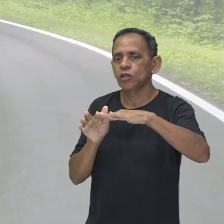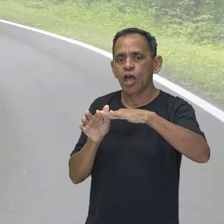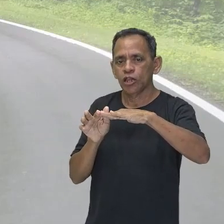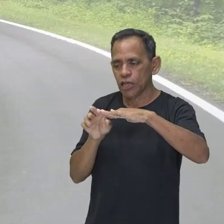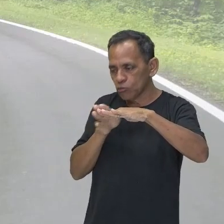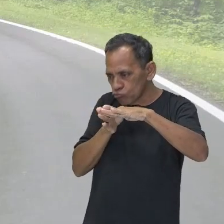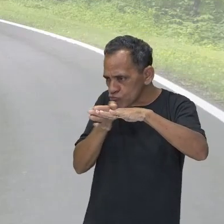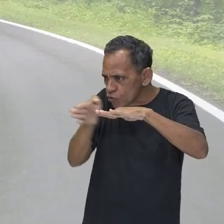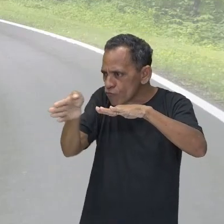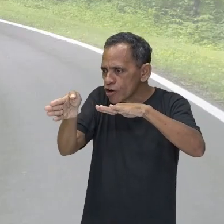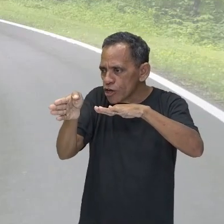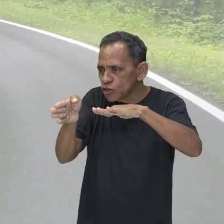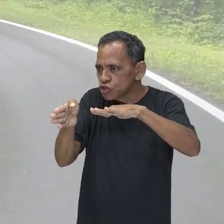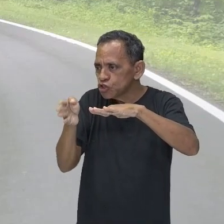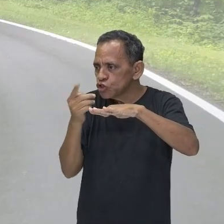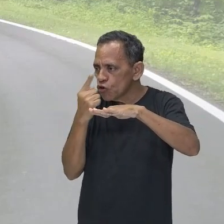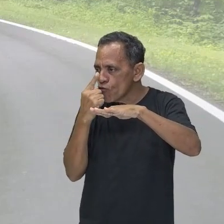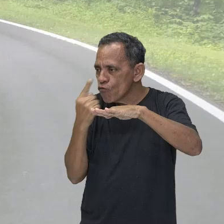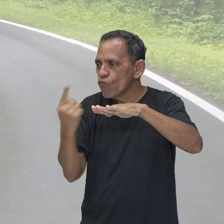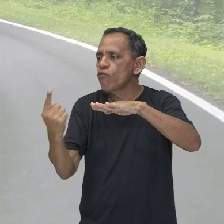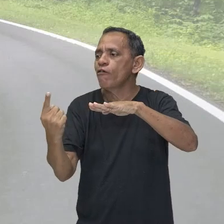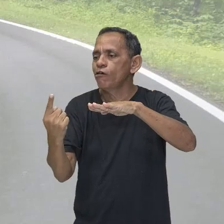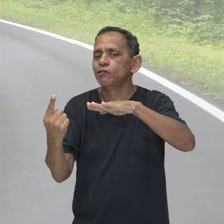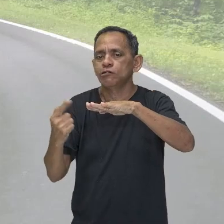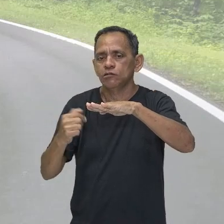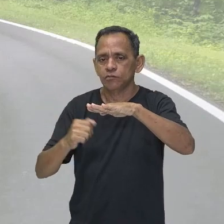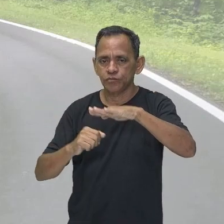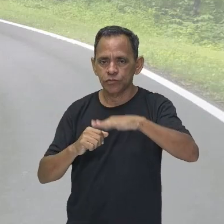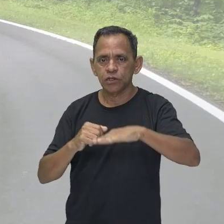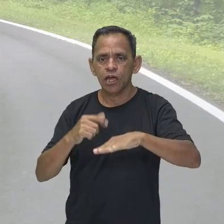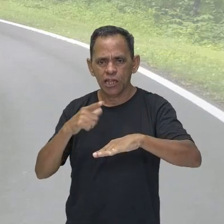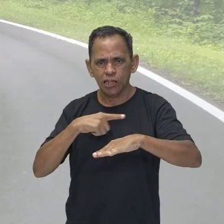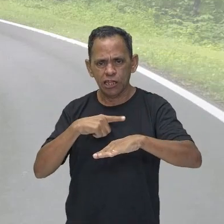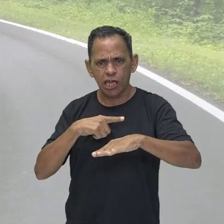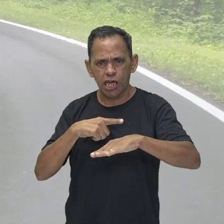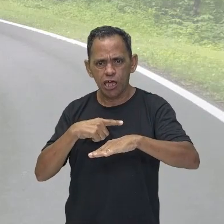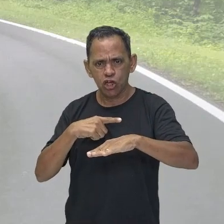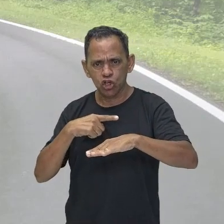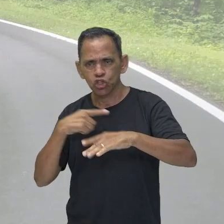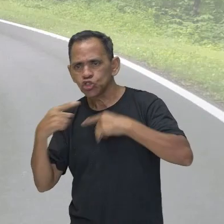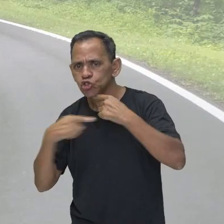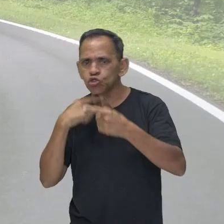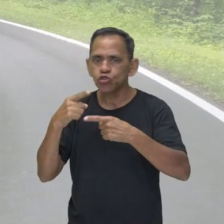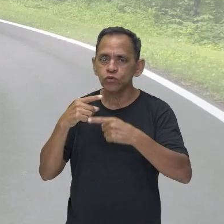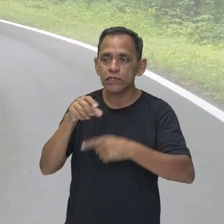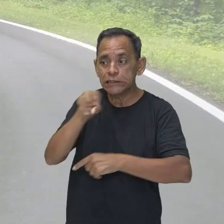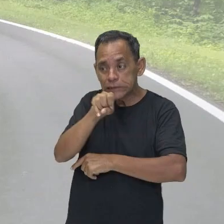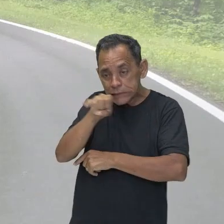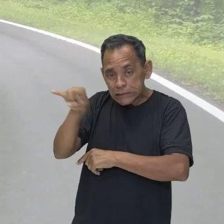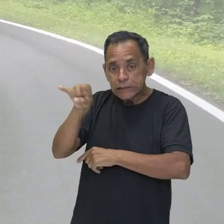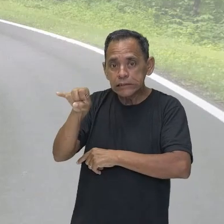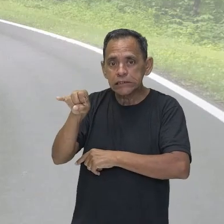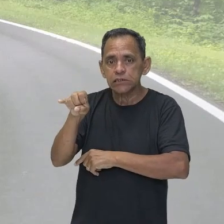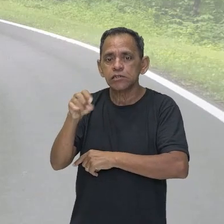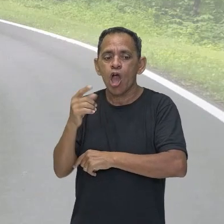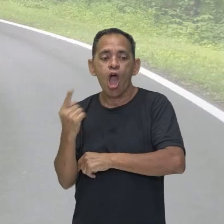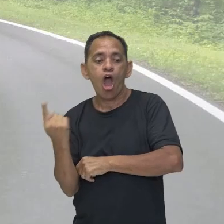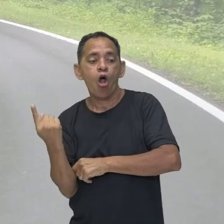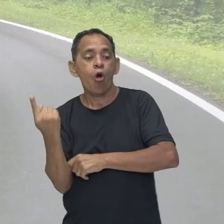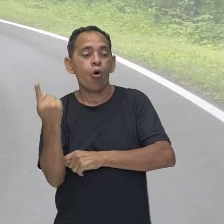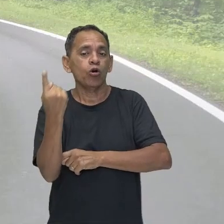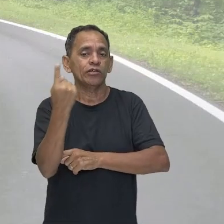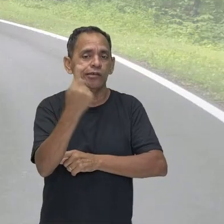uma dúvida aqui nessa situação. Por exemplo, se o automóvel tivesse vindo lá do fundo